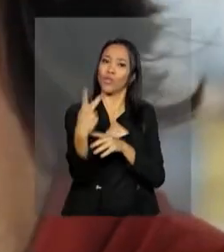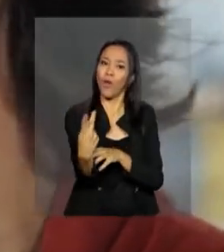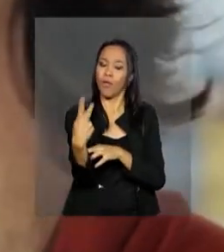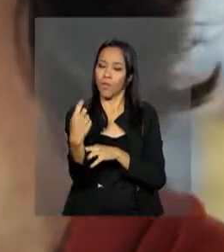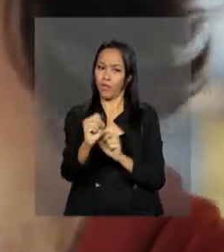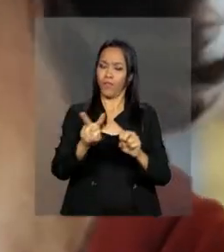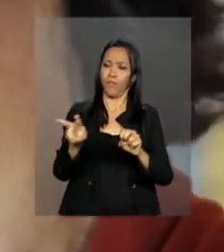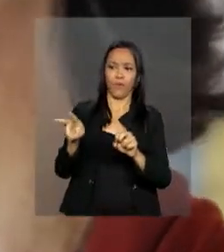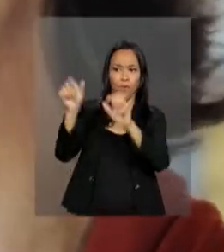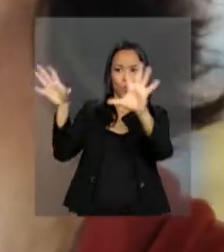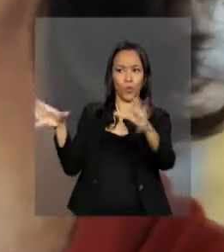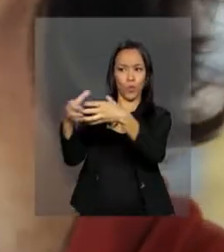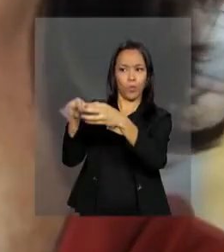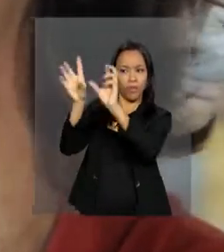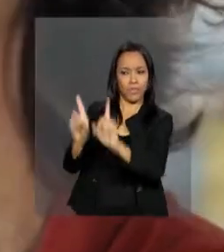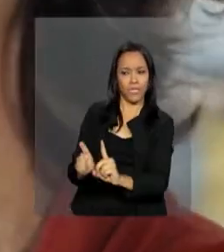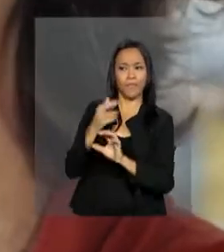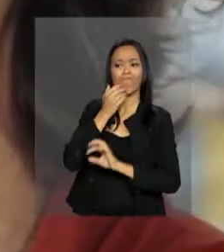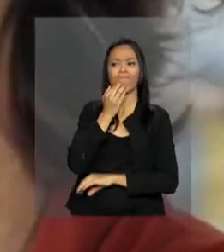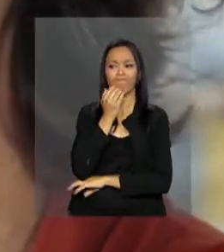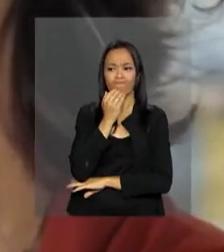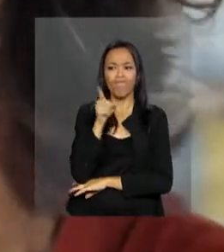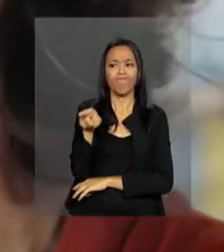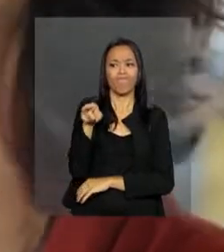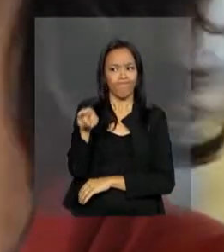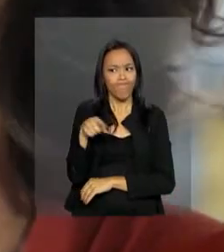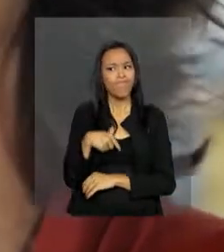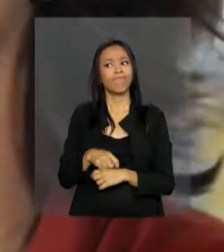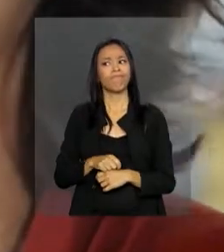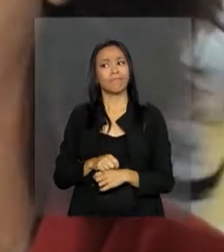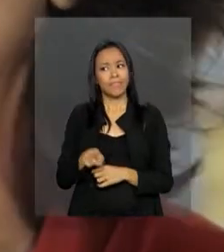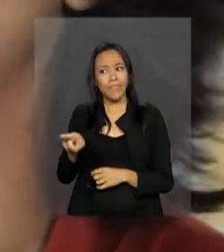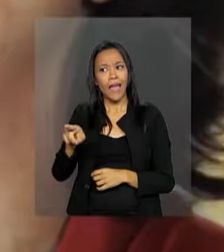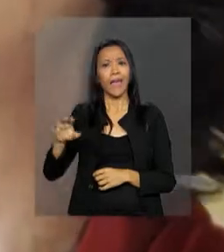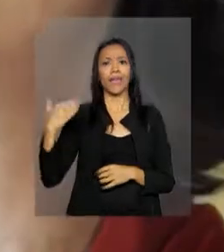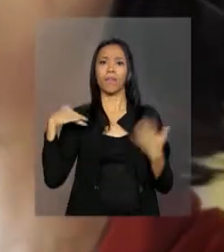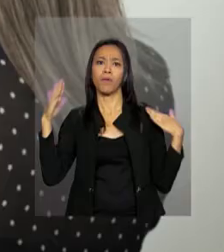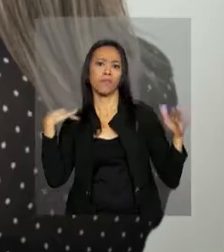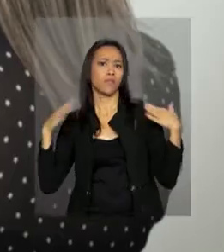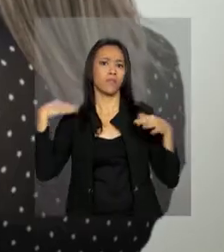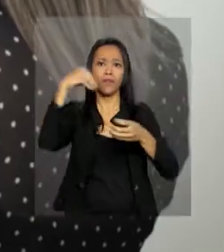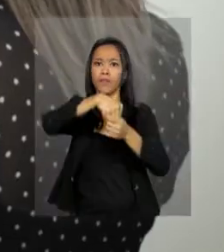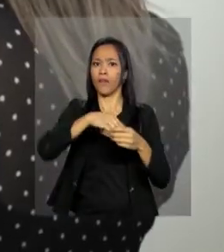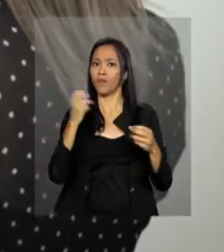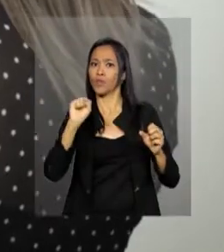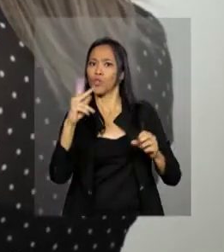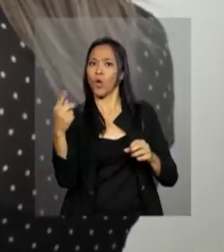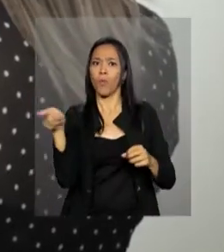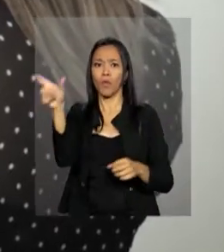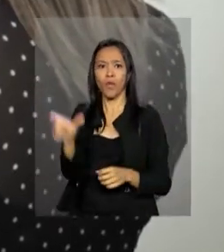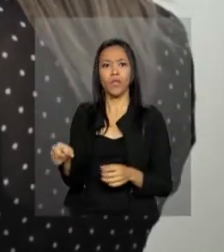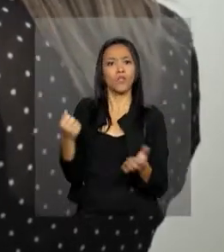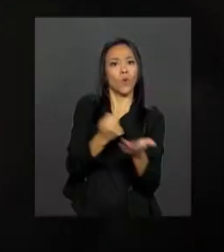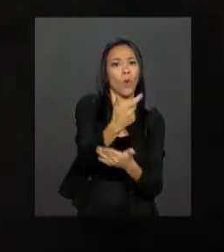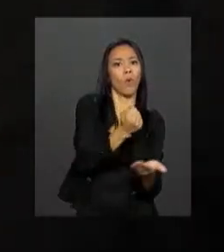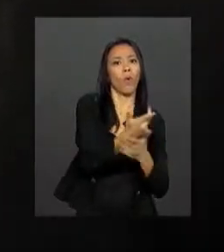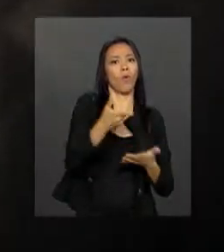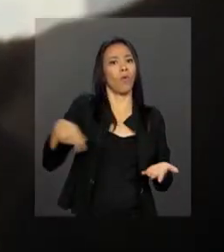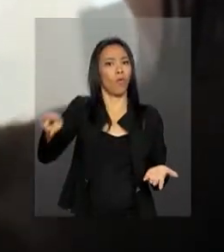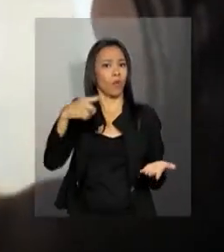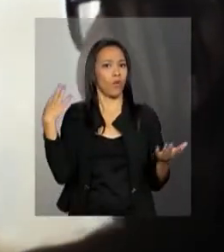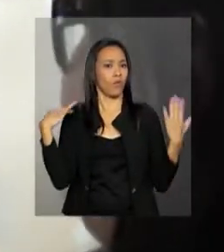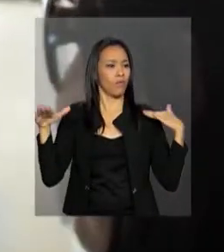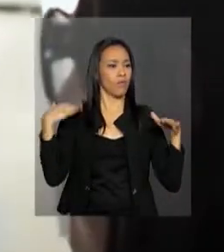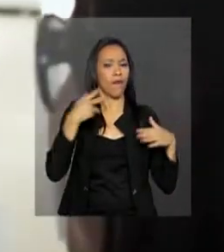público, no público com deficiência, um público de shopping, um público consumidor, um público que passeia, que